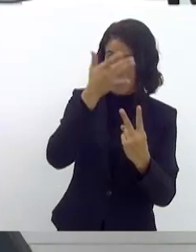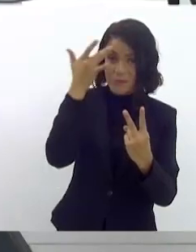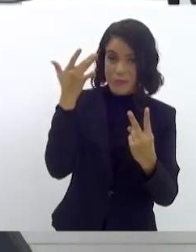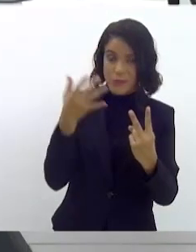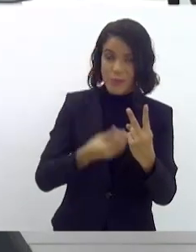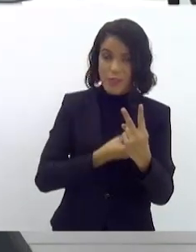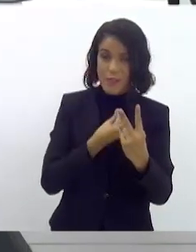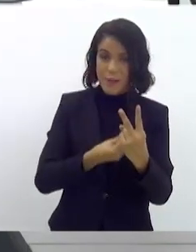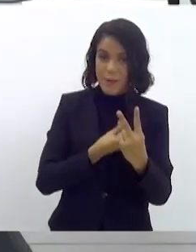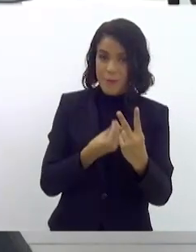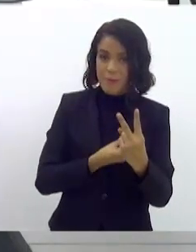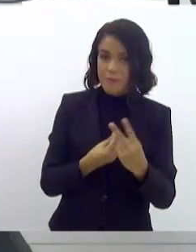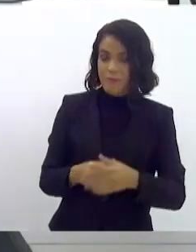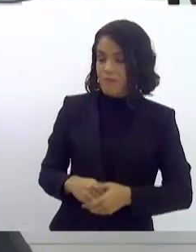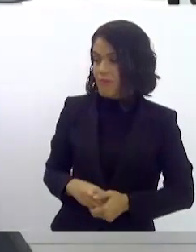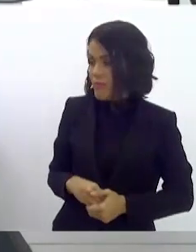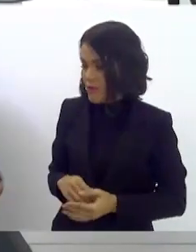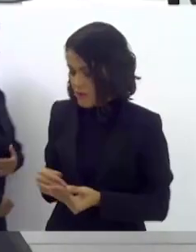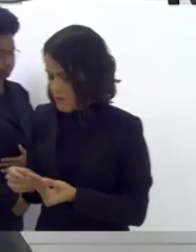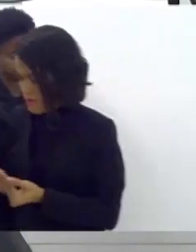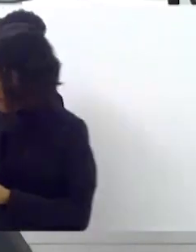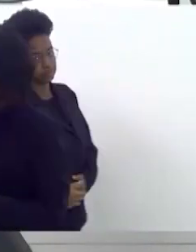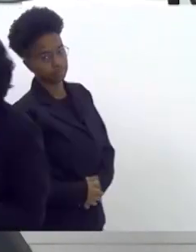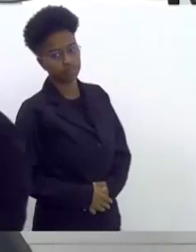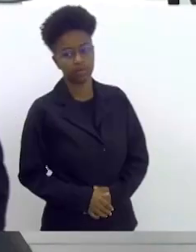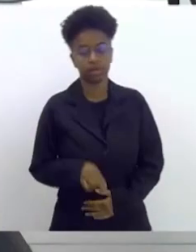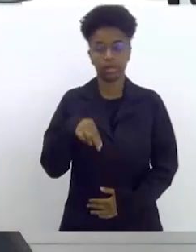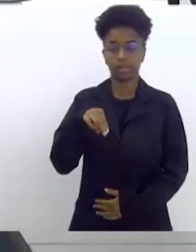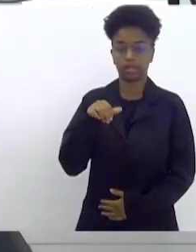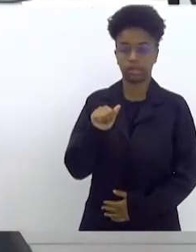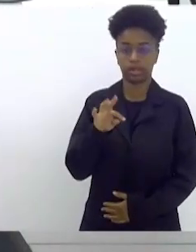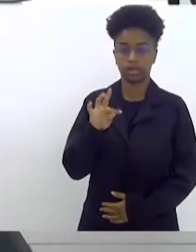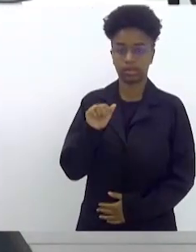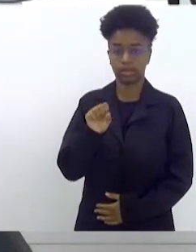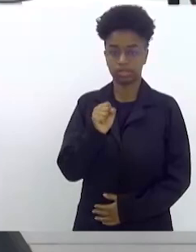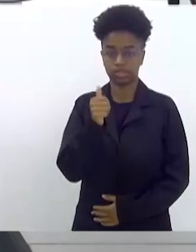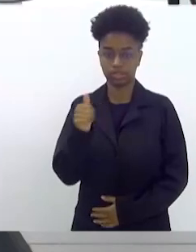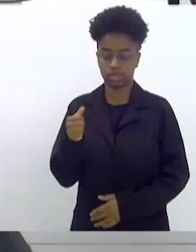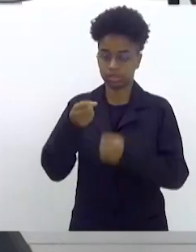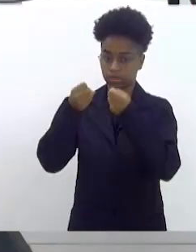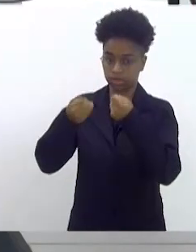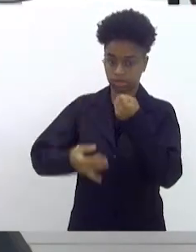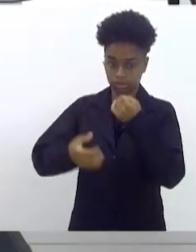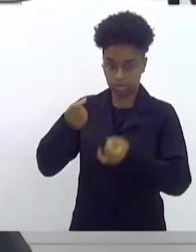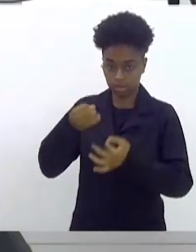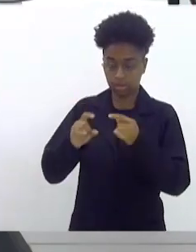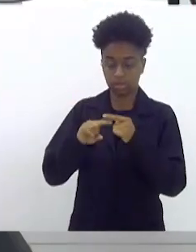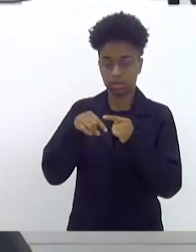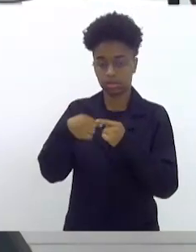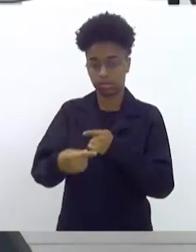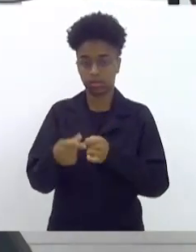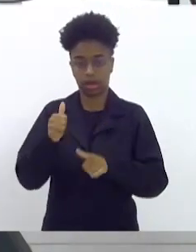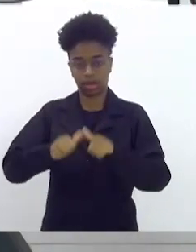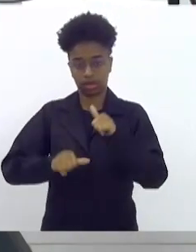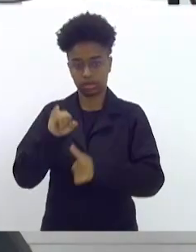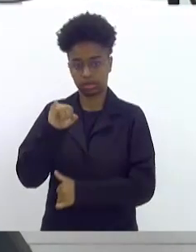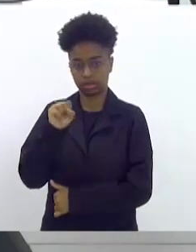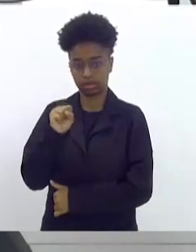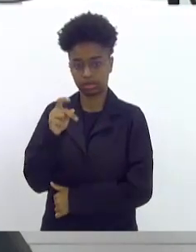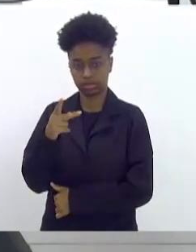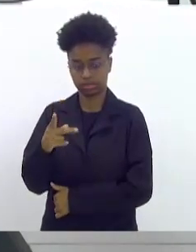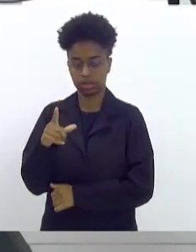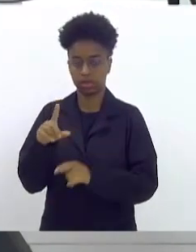pessoas, né? A doutora Natasha vai fazer uma exposição doutrinária e aí, em seguida, a análise do ISP a partir